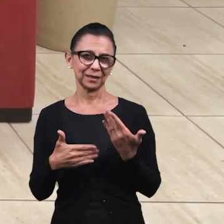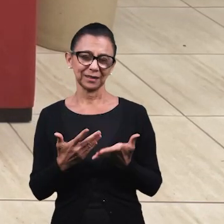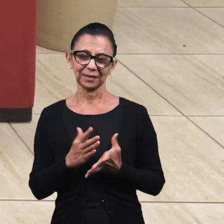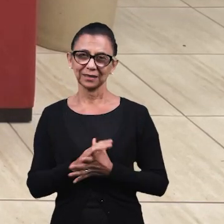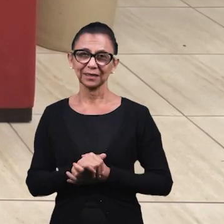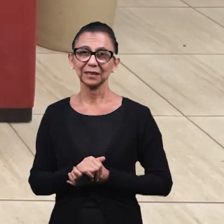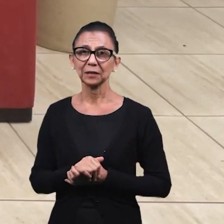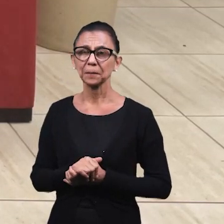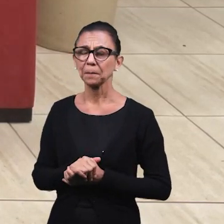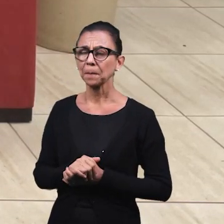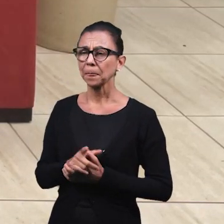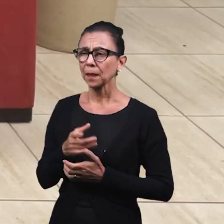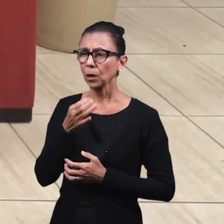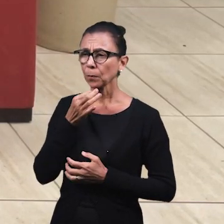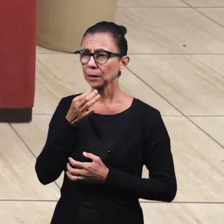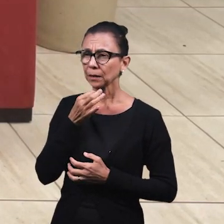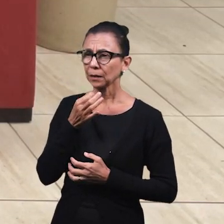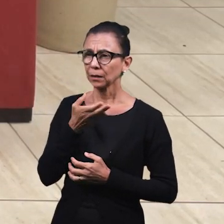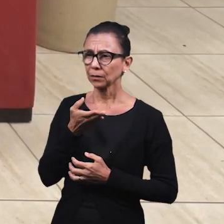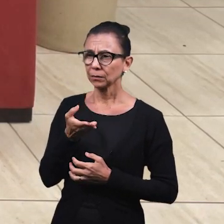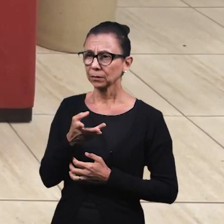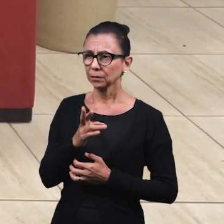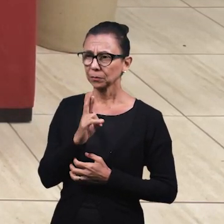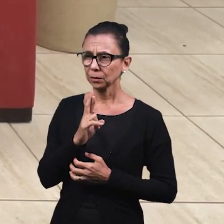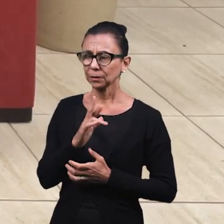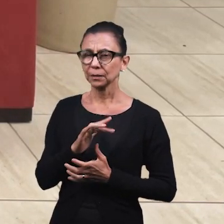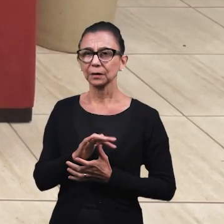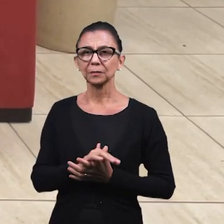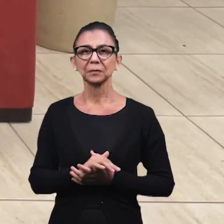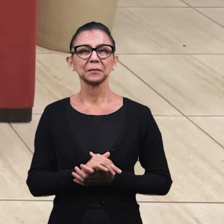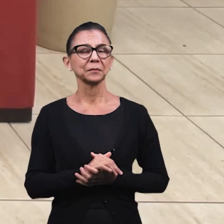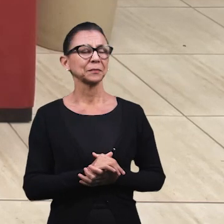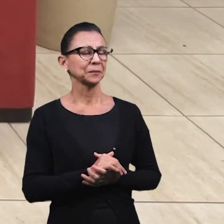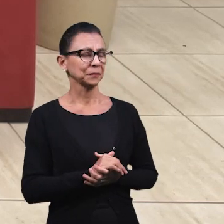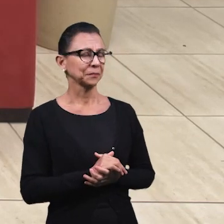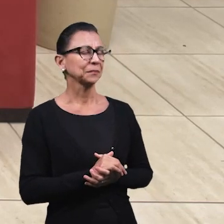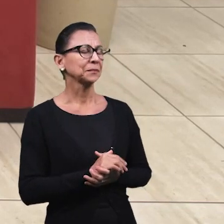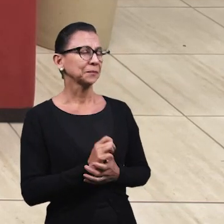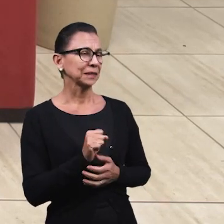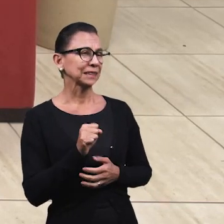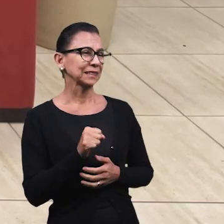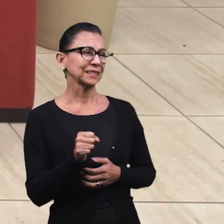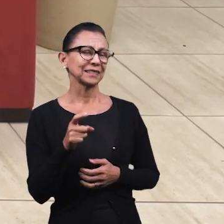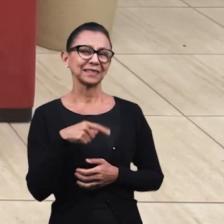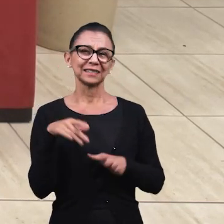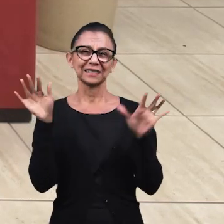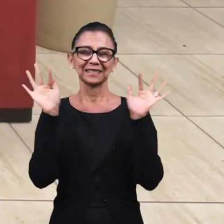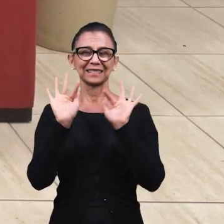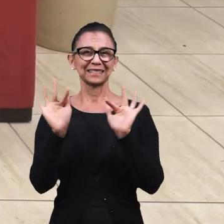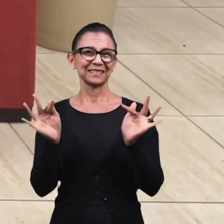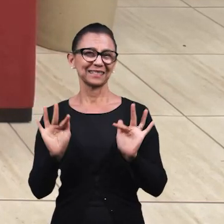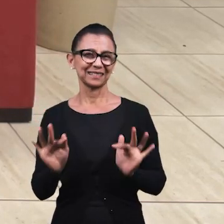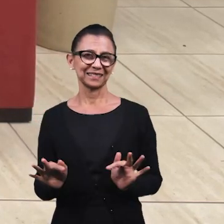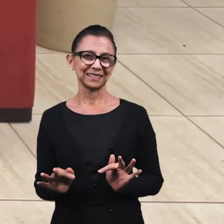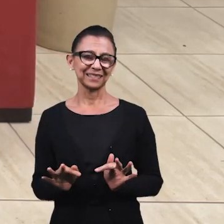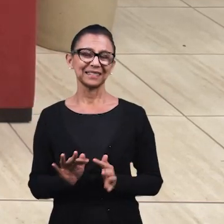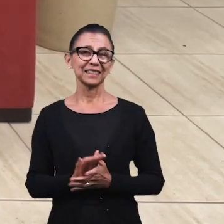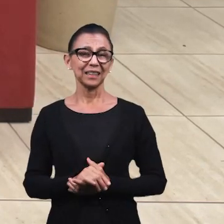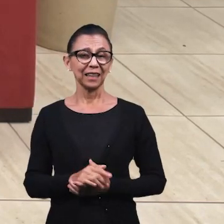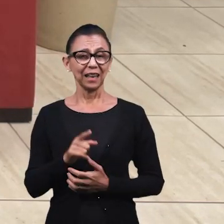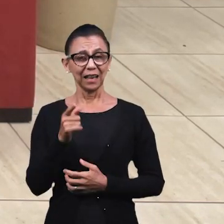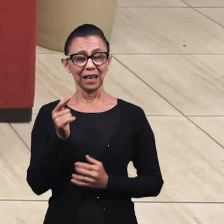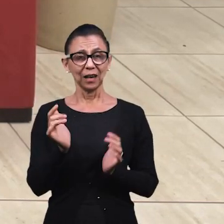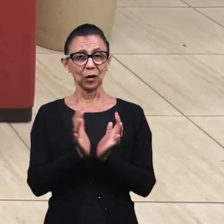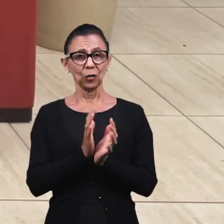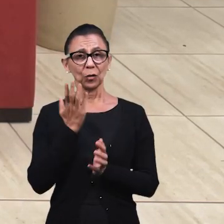alegra. Eu queria saber se a Juliane tem alguma coisa a comentar acerca dessas respostas. Temos sim, pastor. Nós ficamos muito felizes em